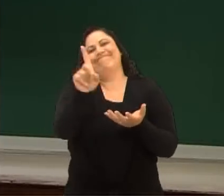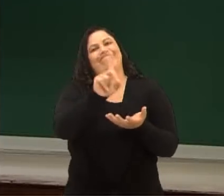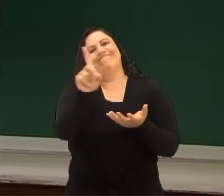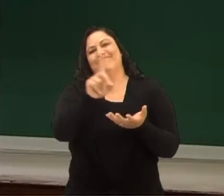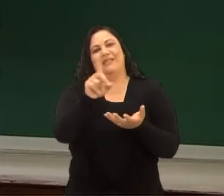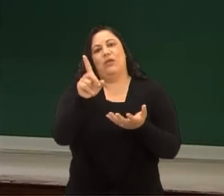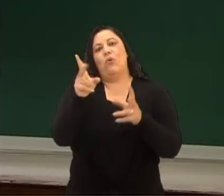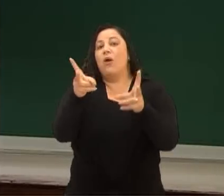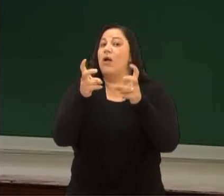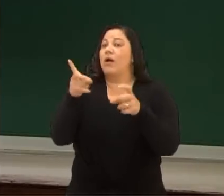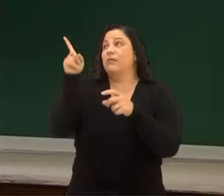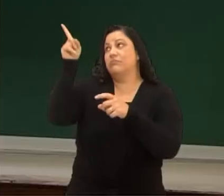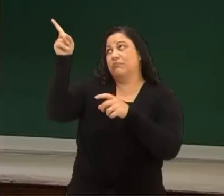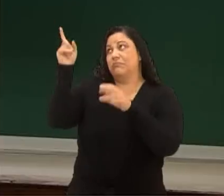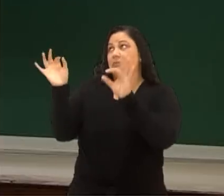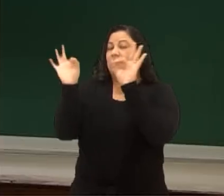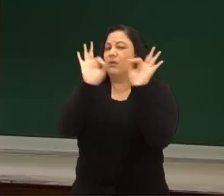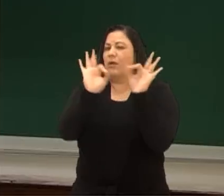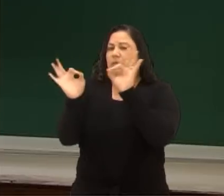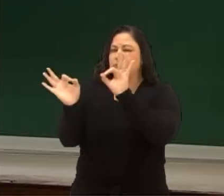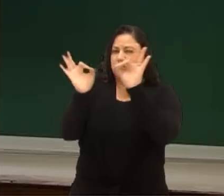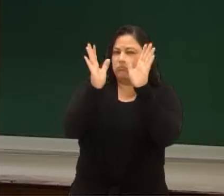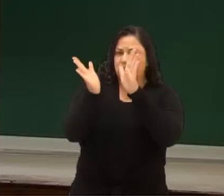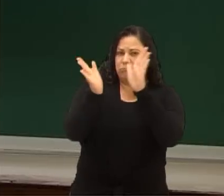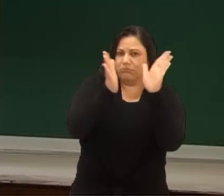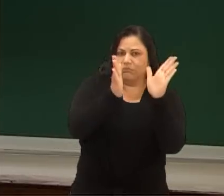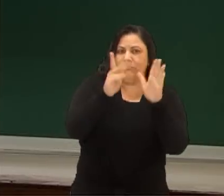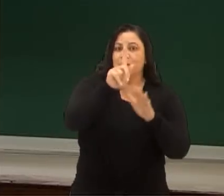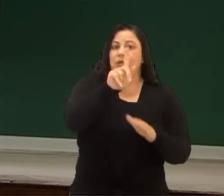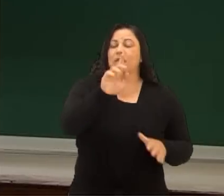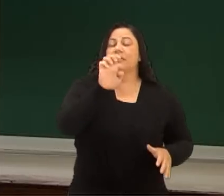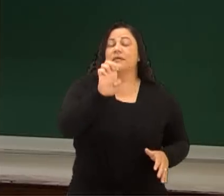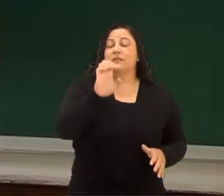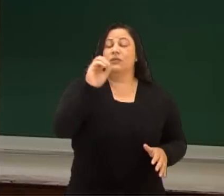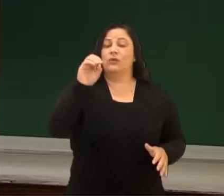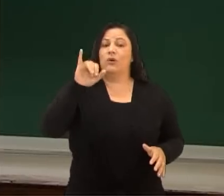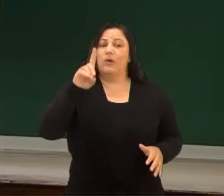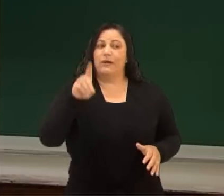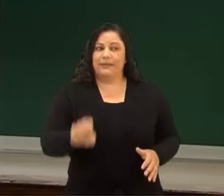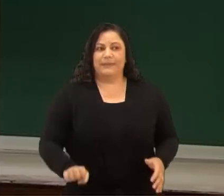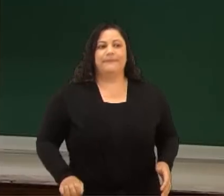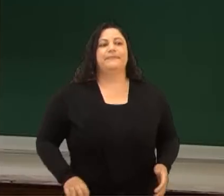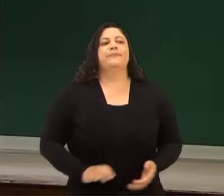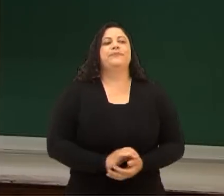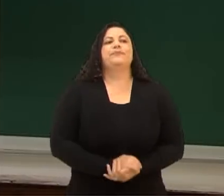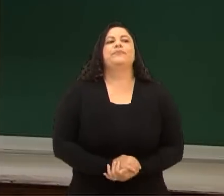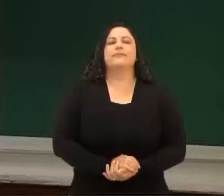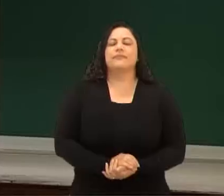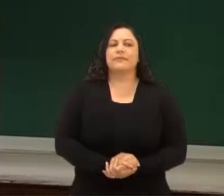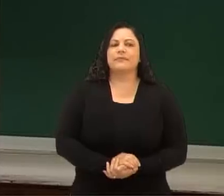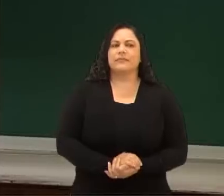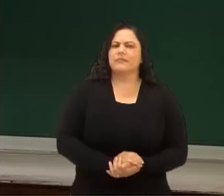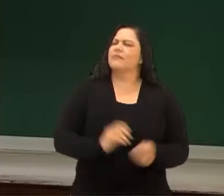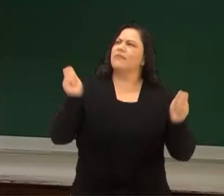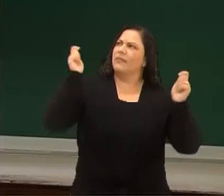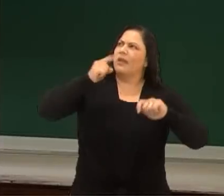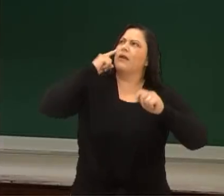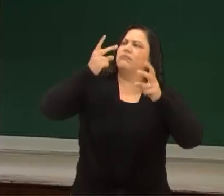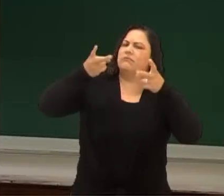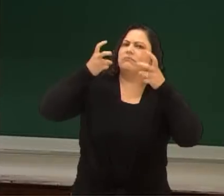redonda, ela tem esse formato que é um formato de geóide, ok? Então essa imagem é uma imagem muito